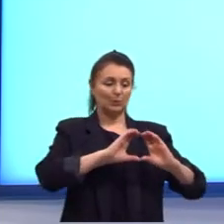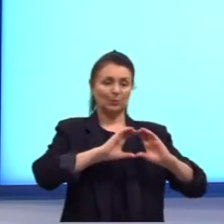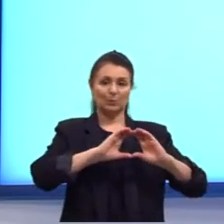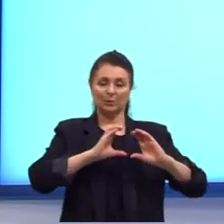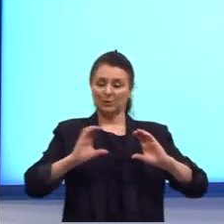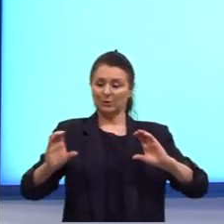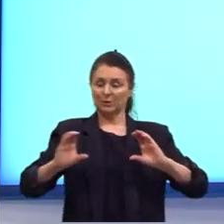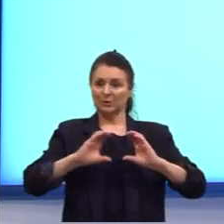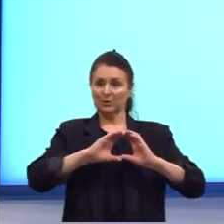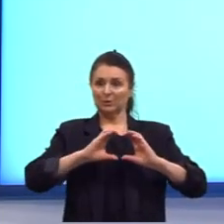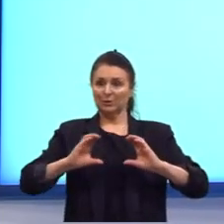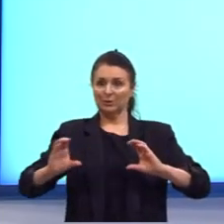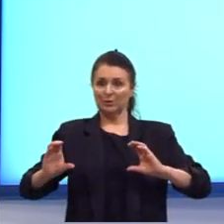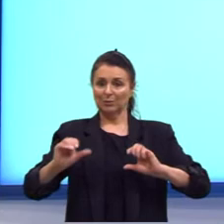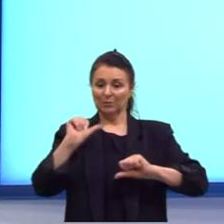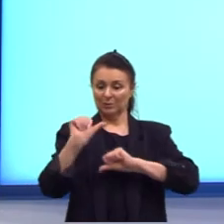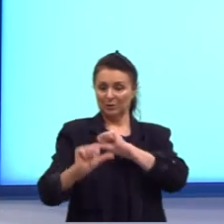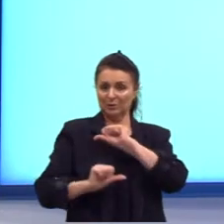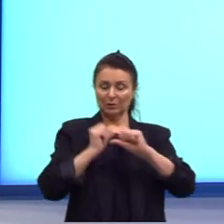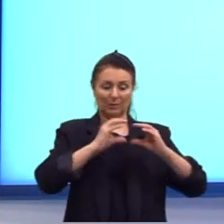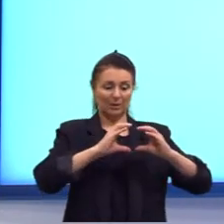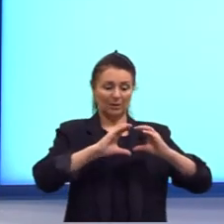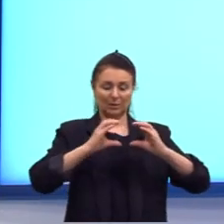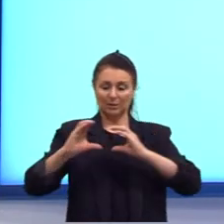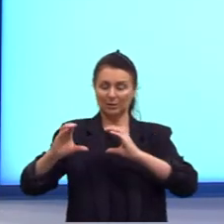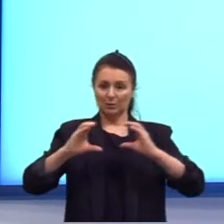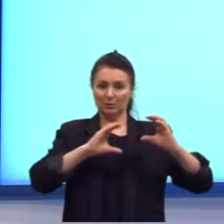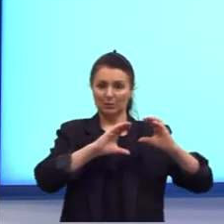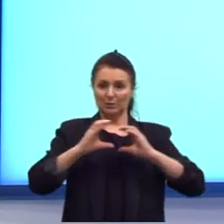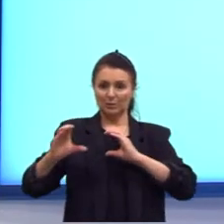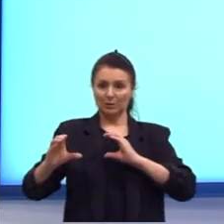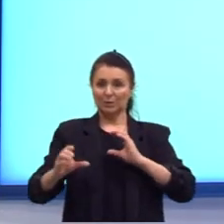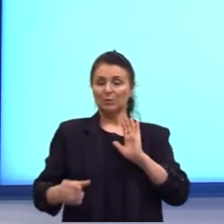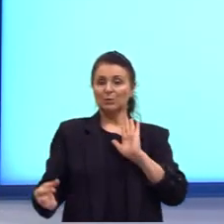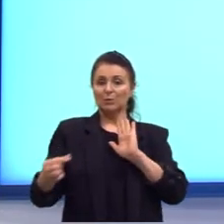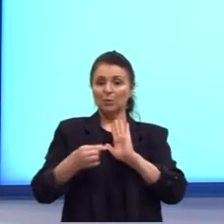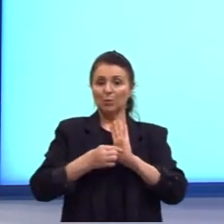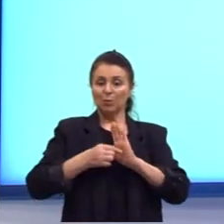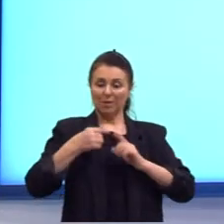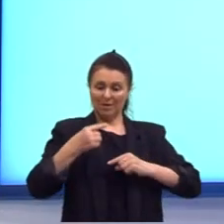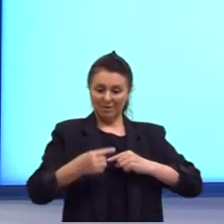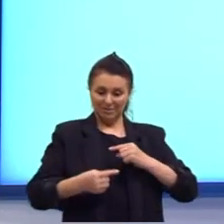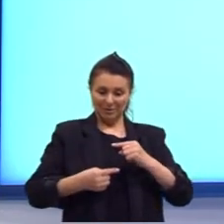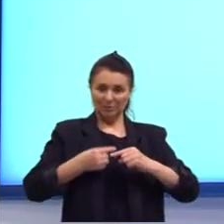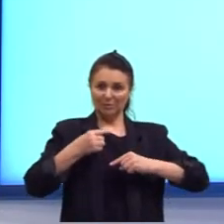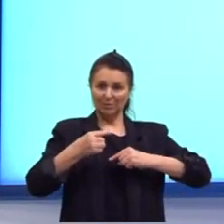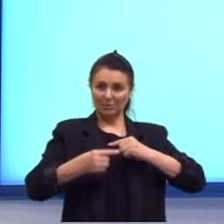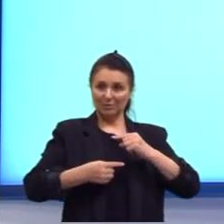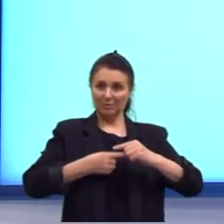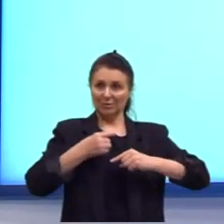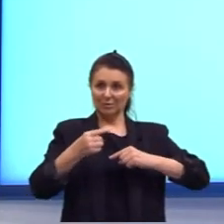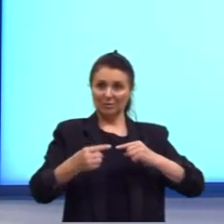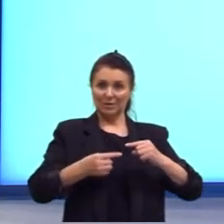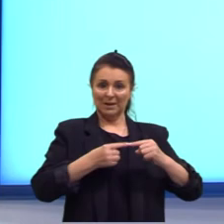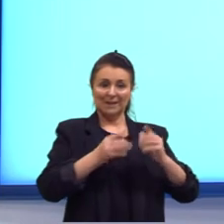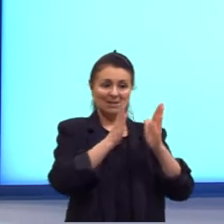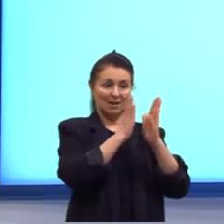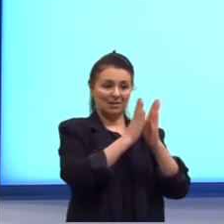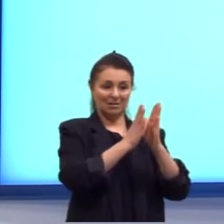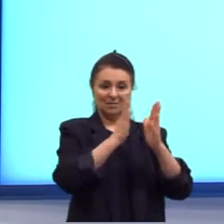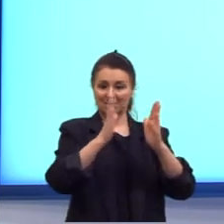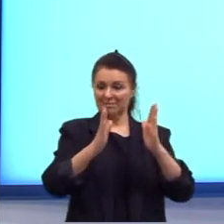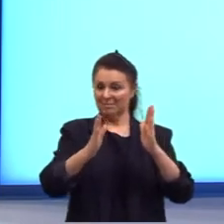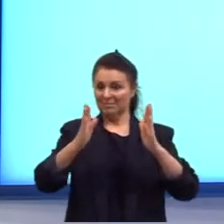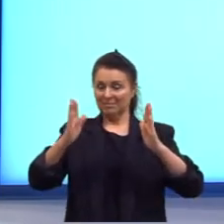né transformar ele então em um circuito de um resistor quando ele tá em série Isso é o que a gente